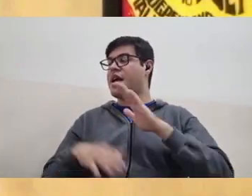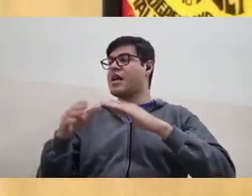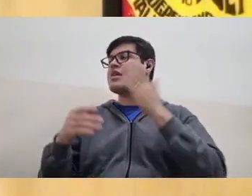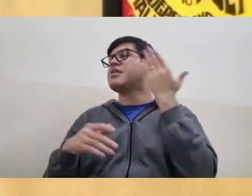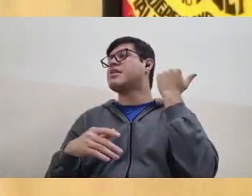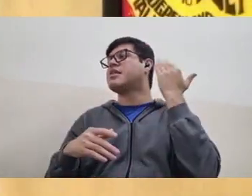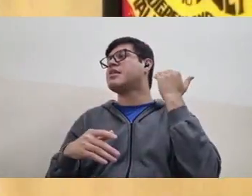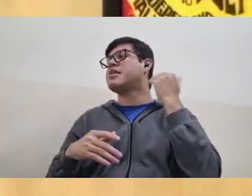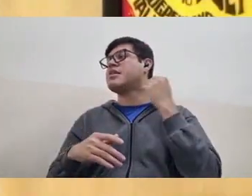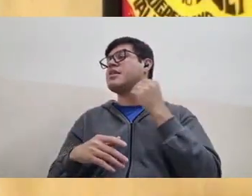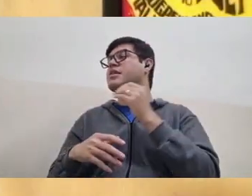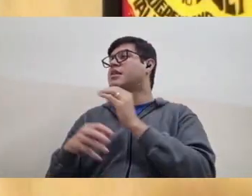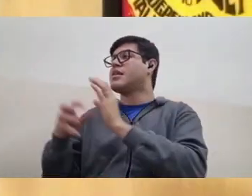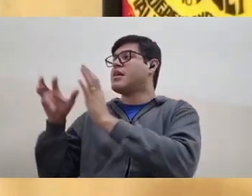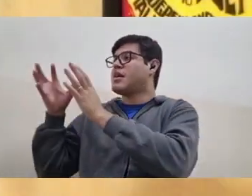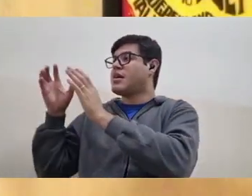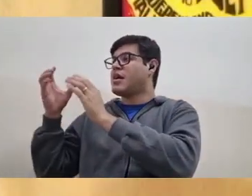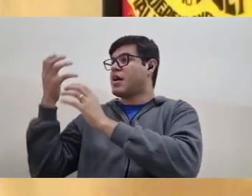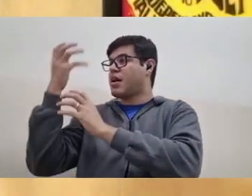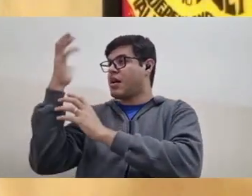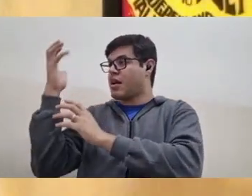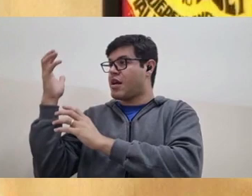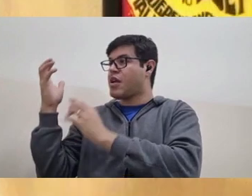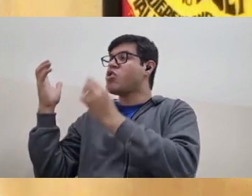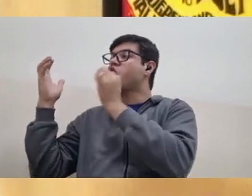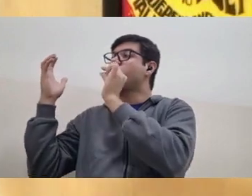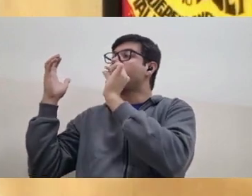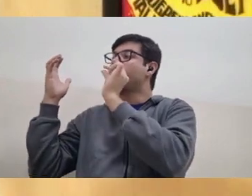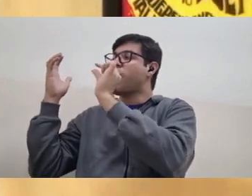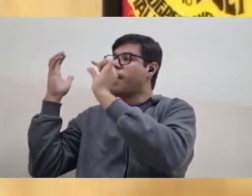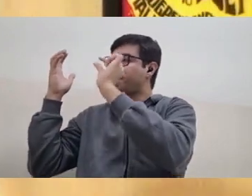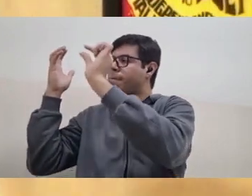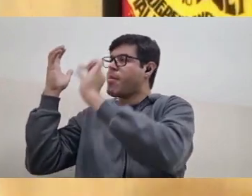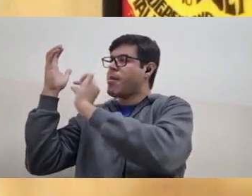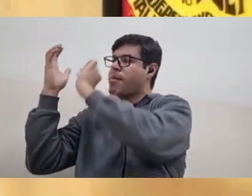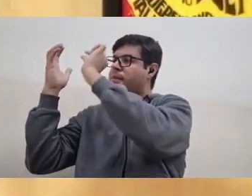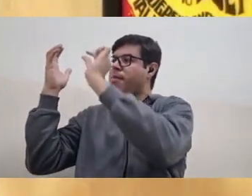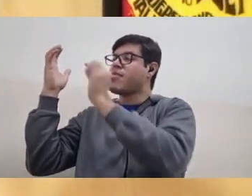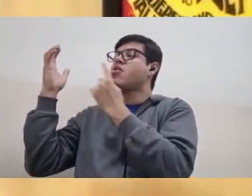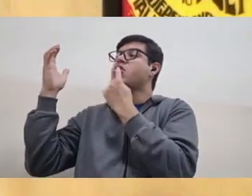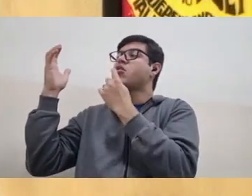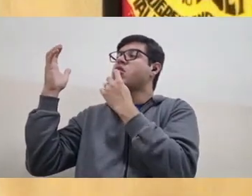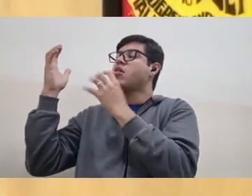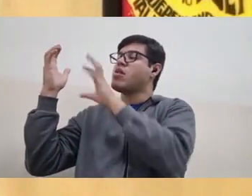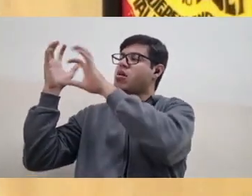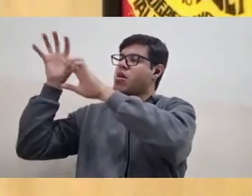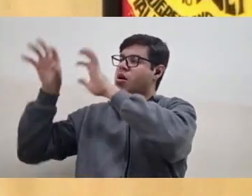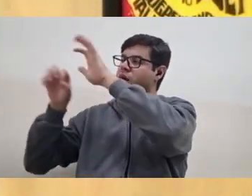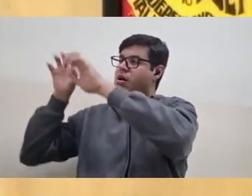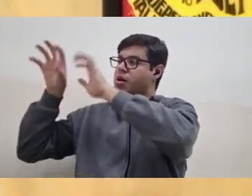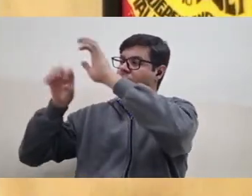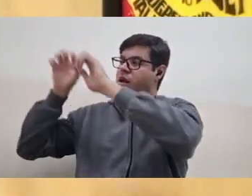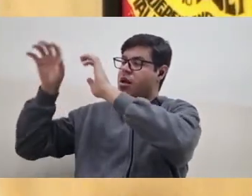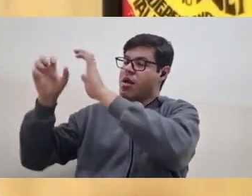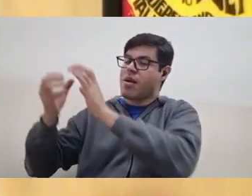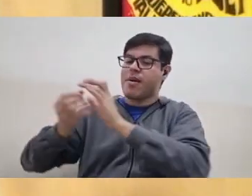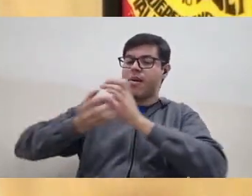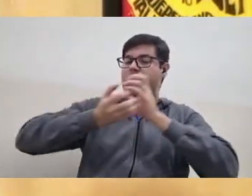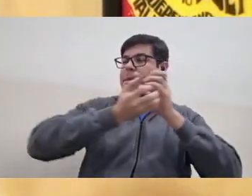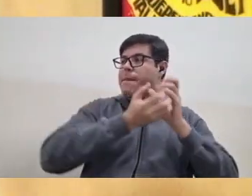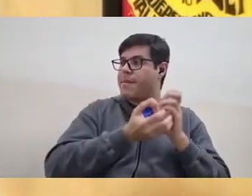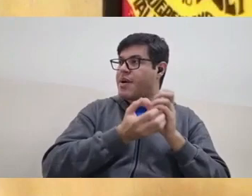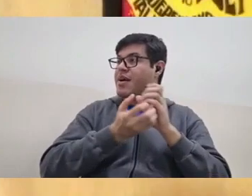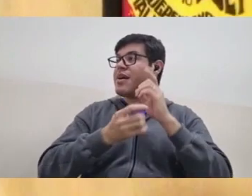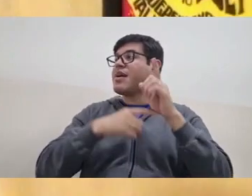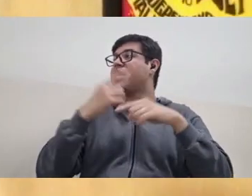colher a sementinha para fazer muda da murta, que era muito procurada essa árvore. É bonita, ela é ornamental.